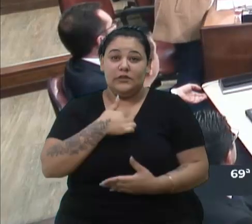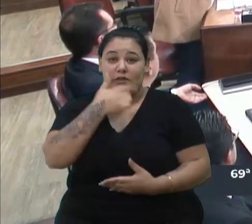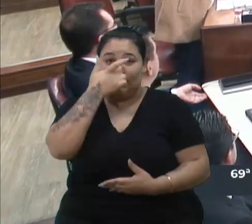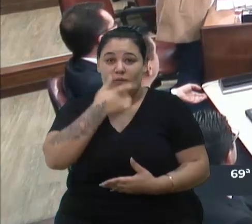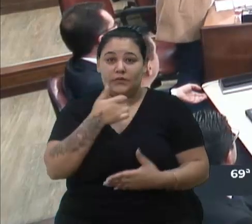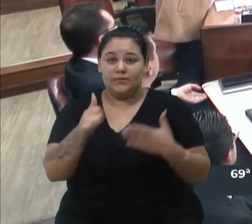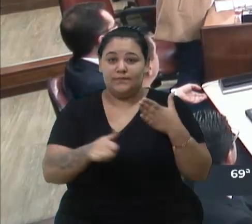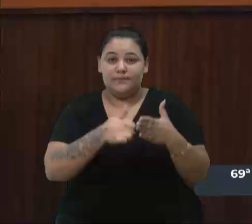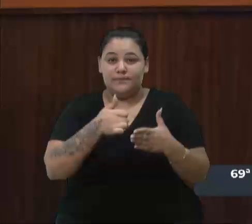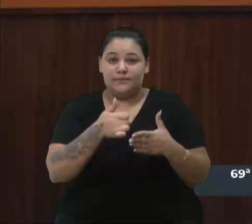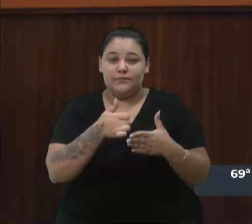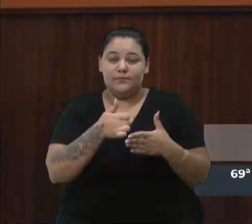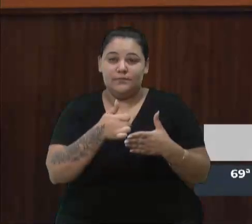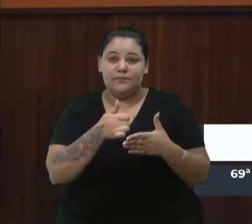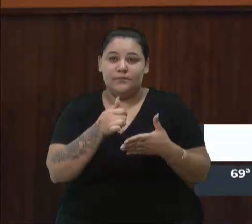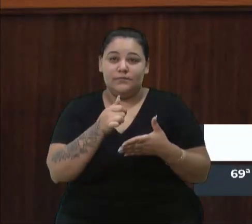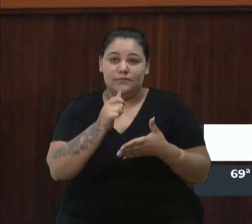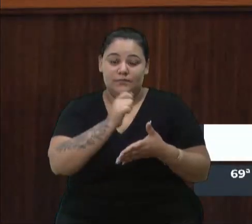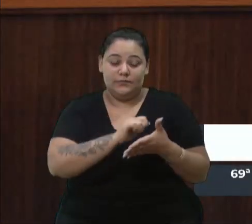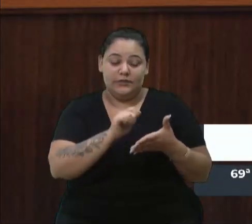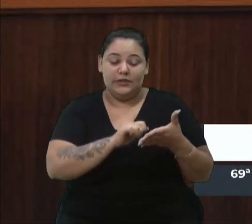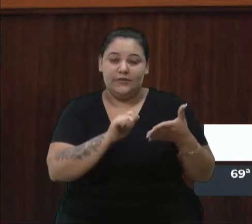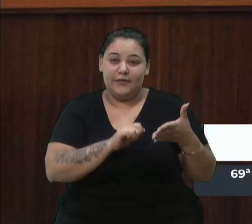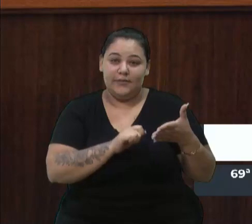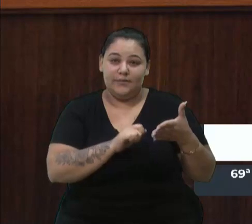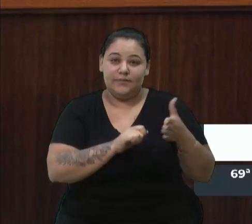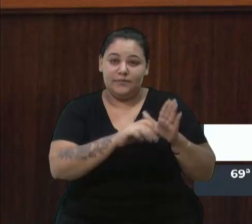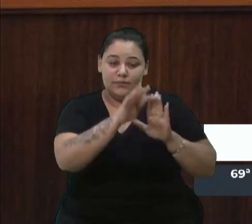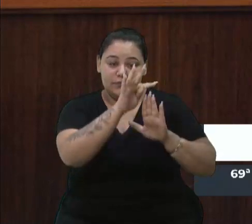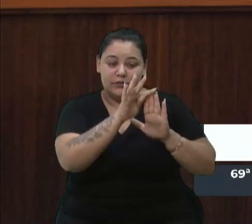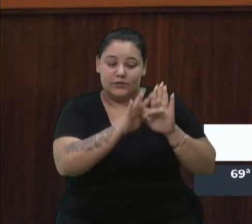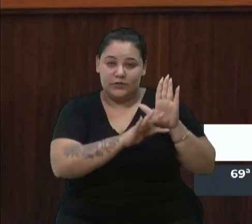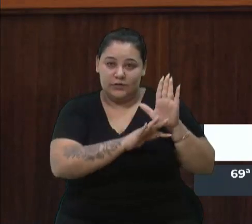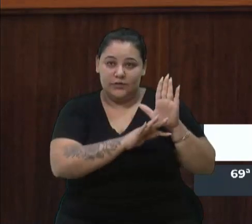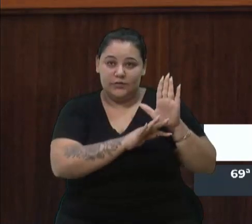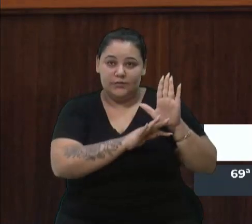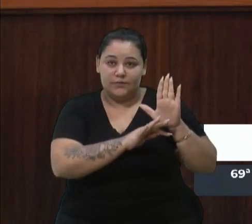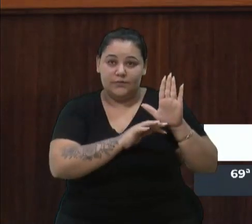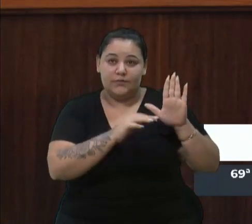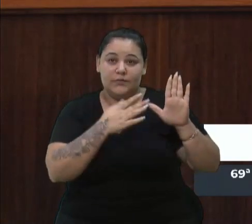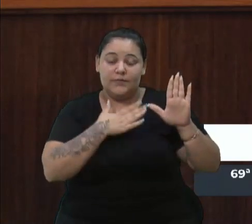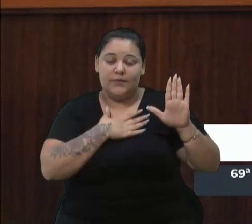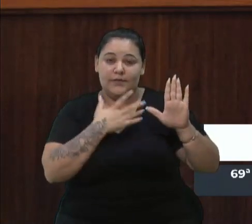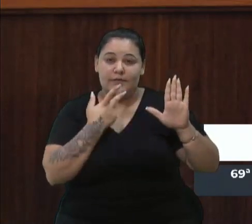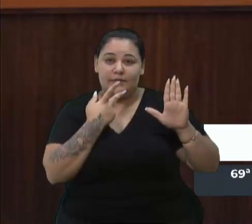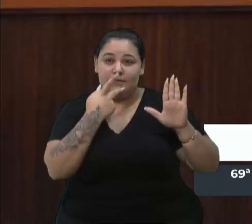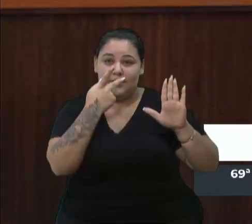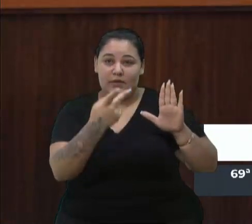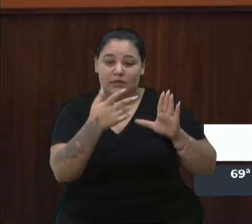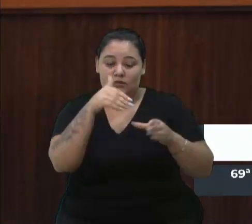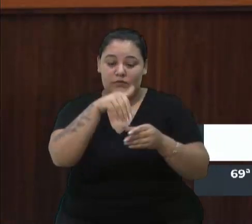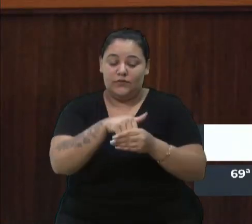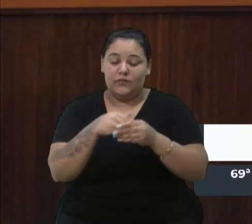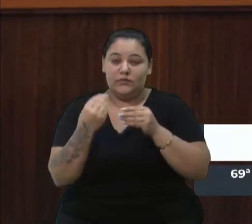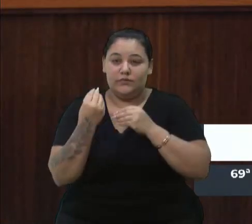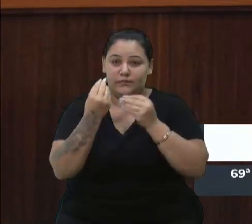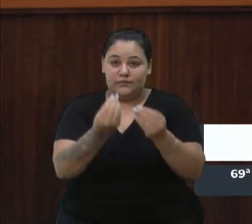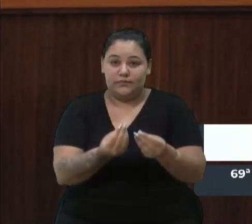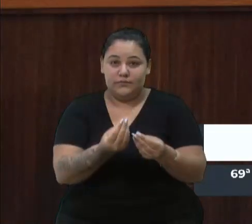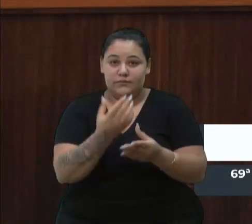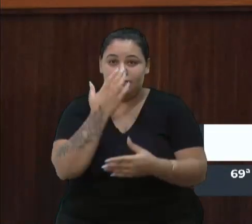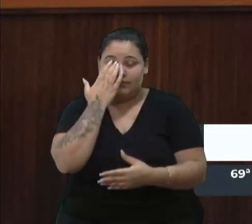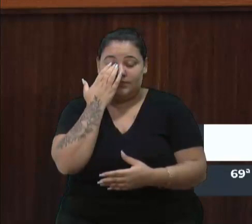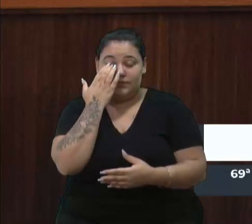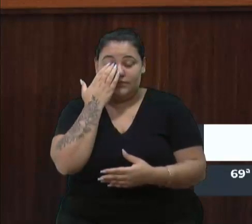escrever um breve Uma Breve declaração do voto que eu vou dar